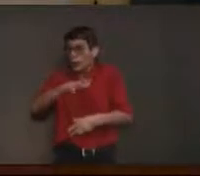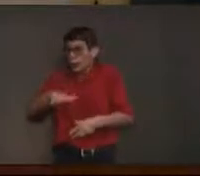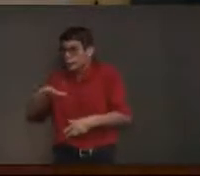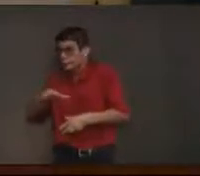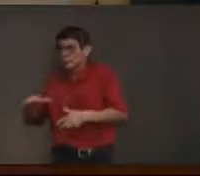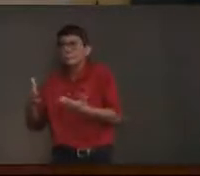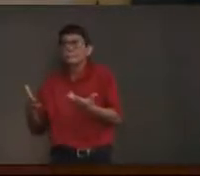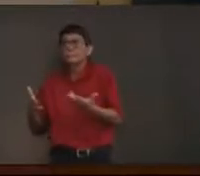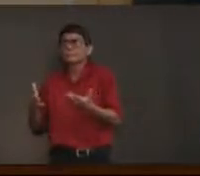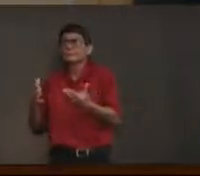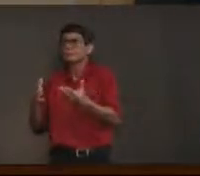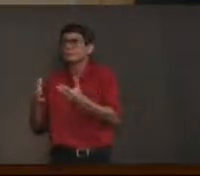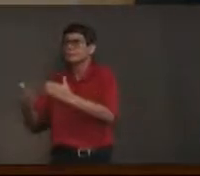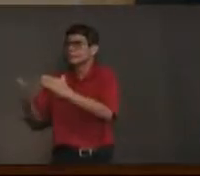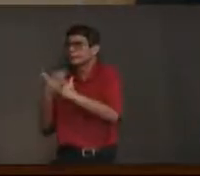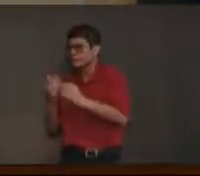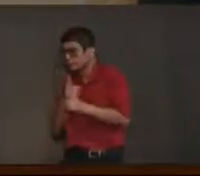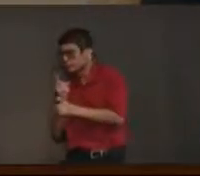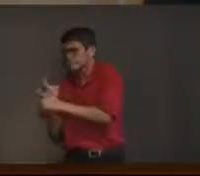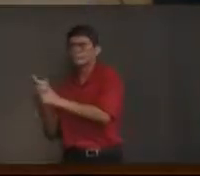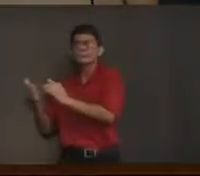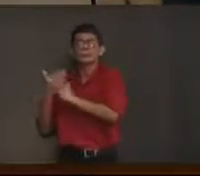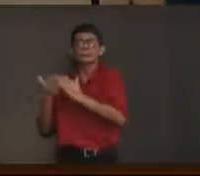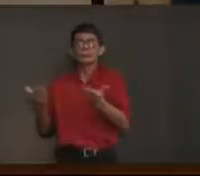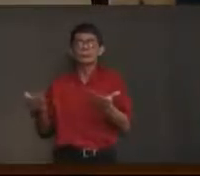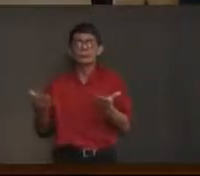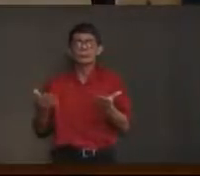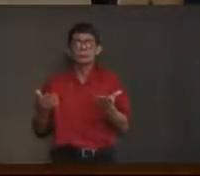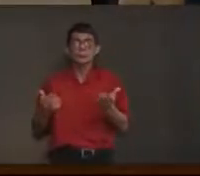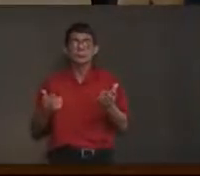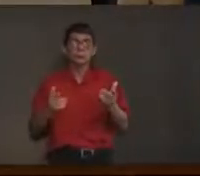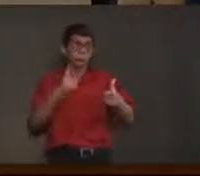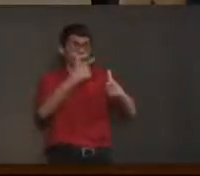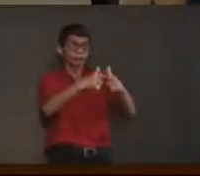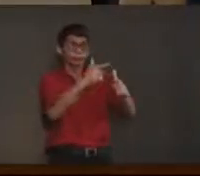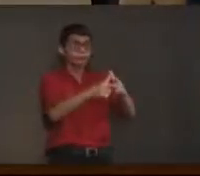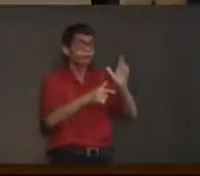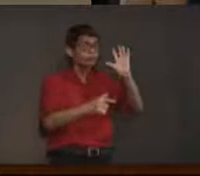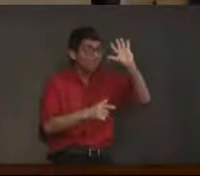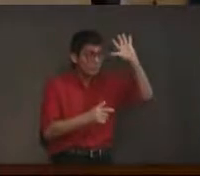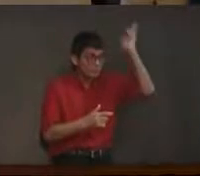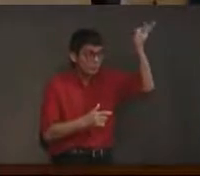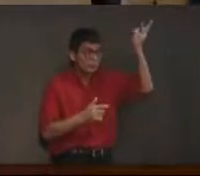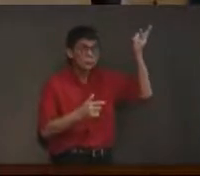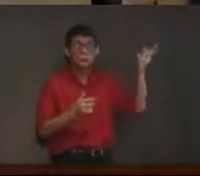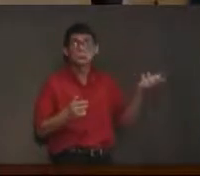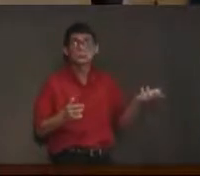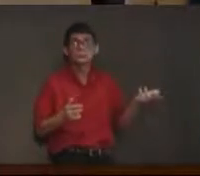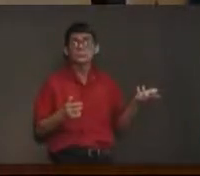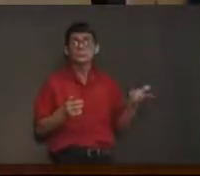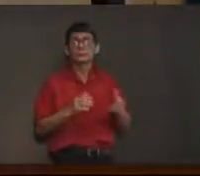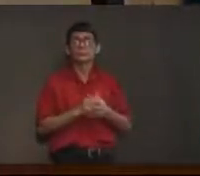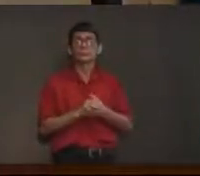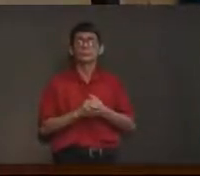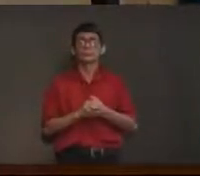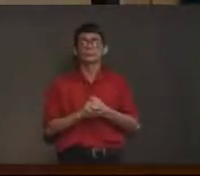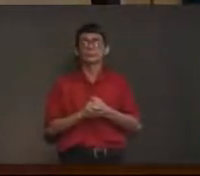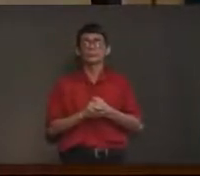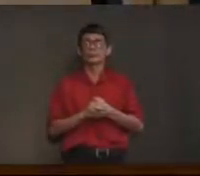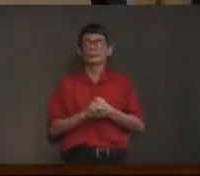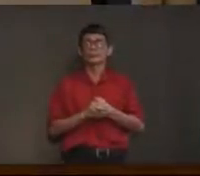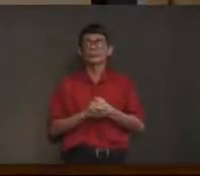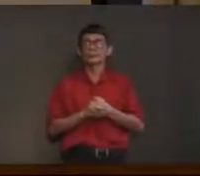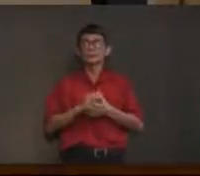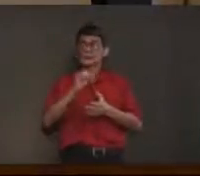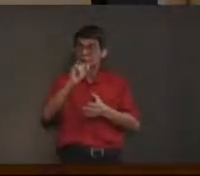encontrar né porque é uma agulha do baleiro imagina encontrar uma solução de um problema é tipo hap mas se você